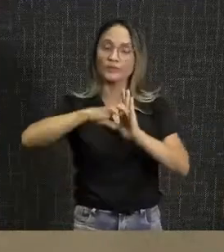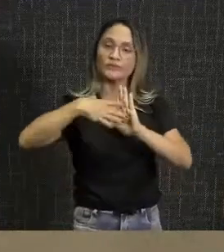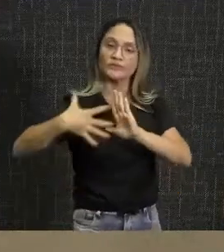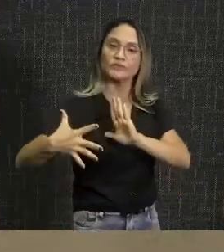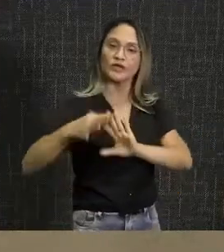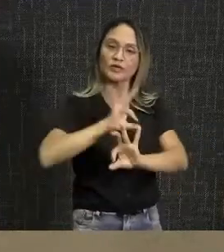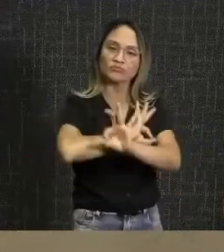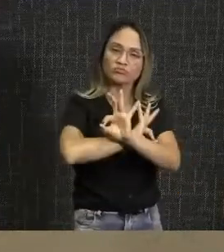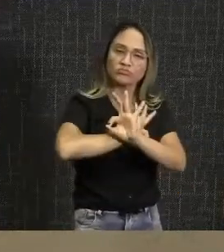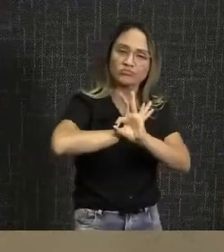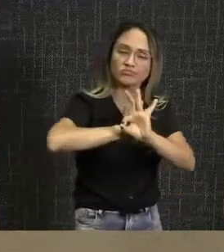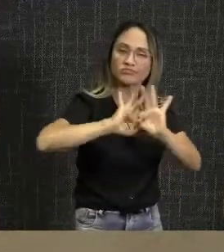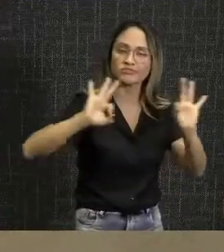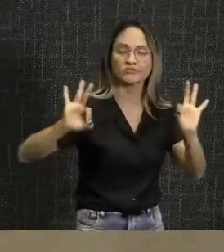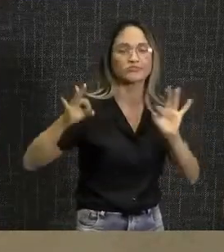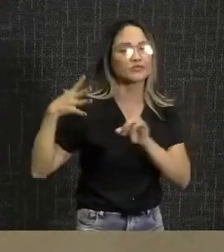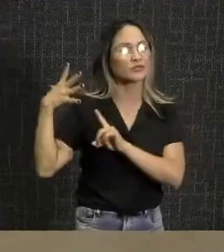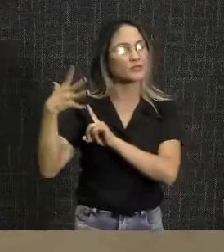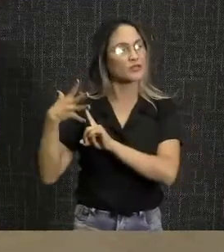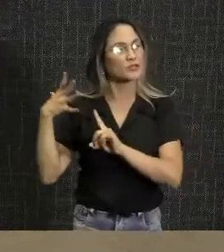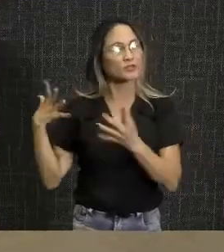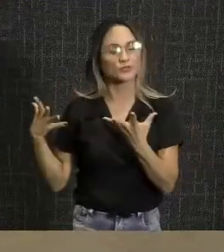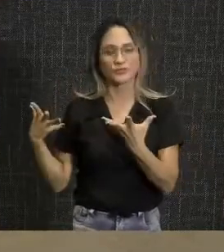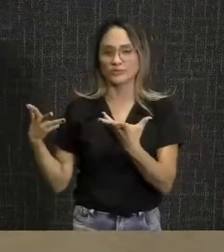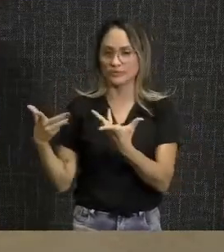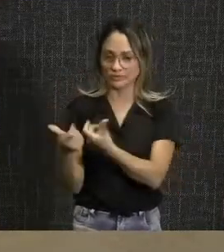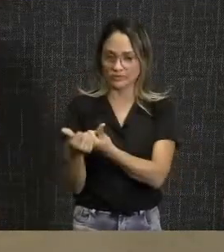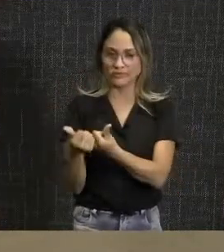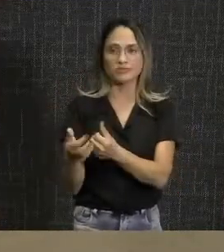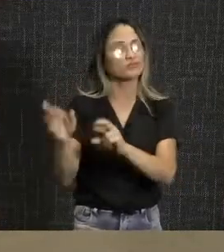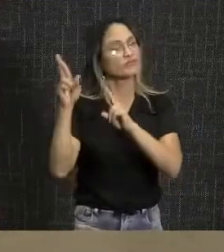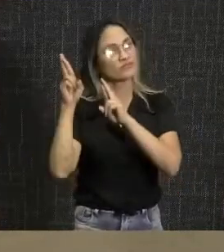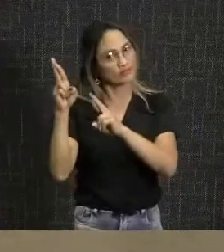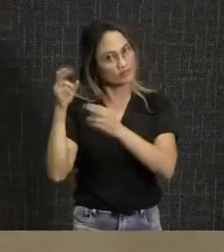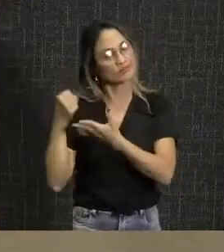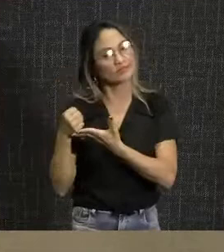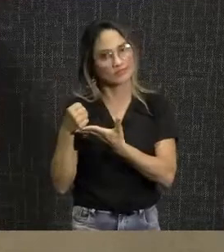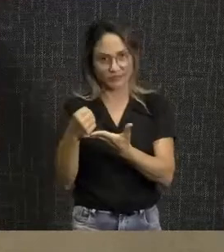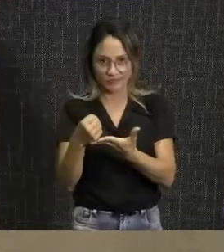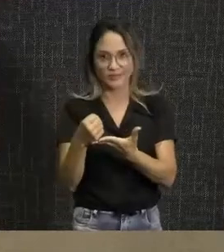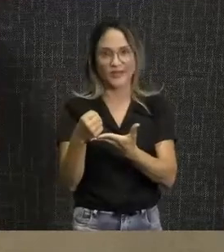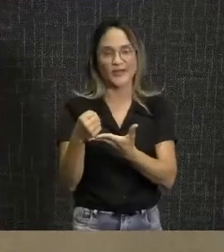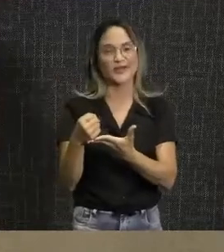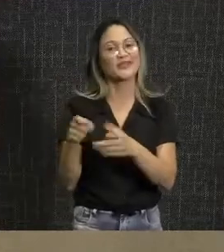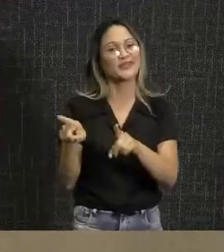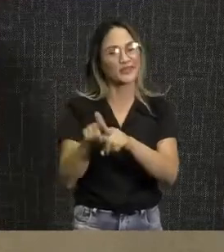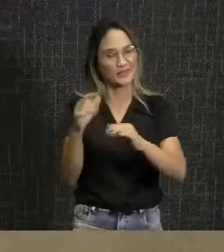altíssimo nível, excelentes palestras. Eu espero poder contribuir e manter o nível. Então,